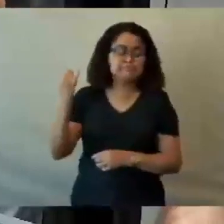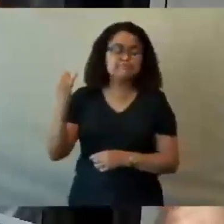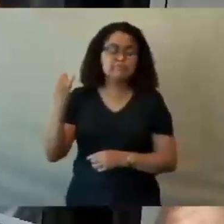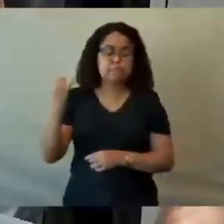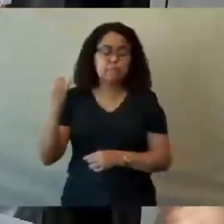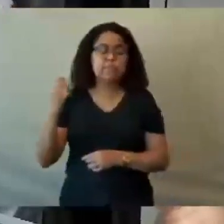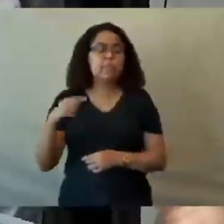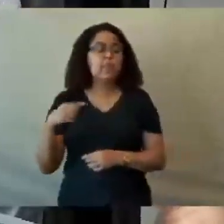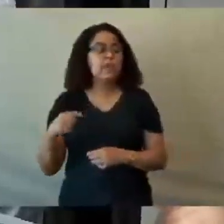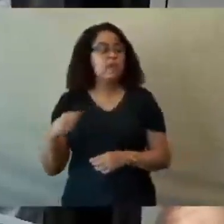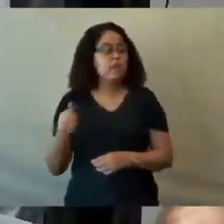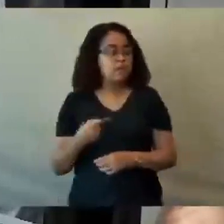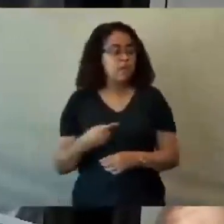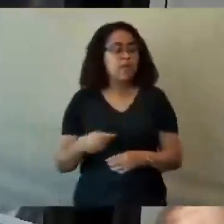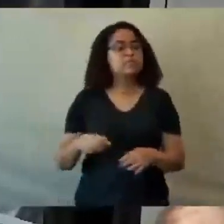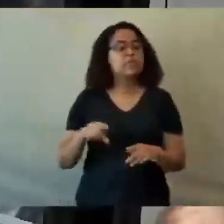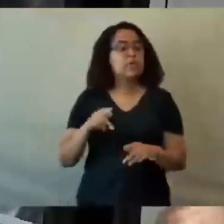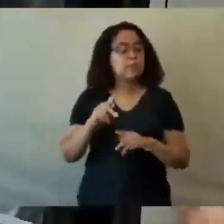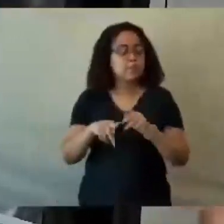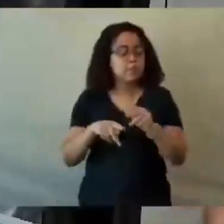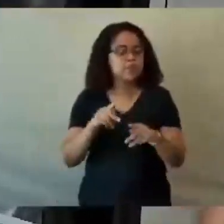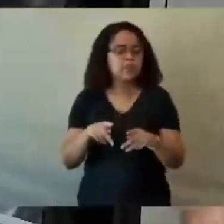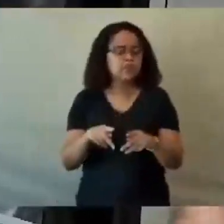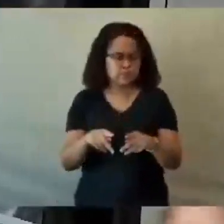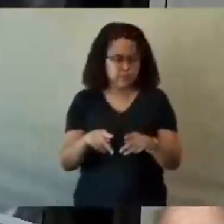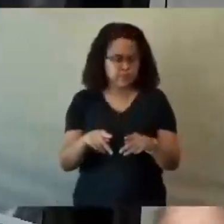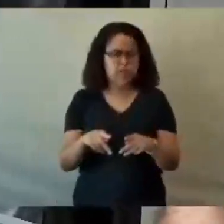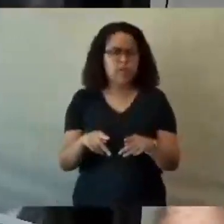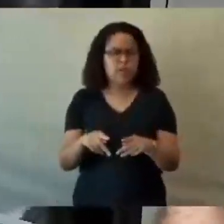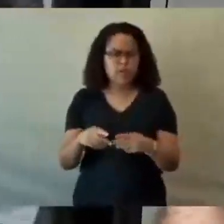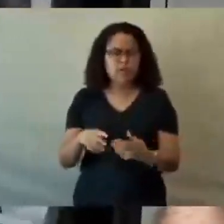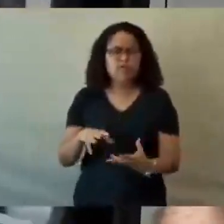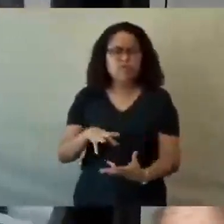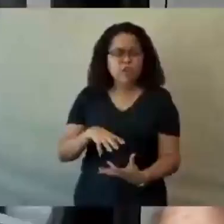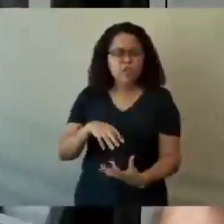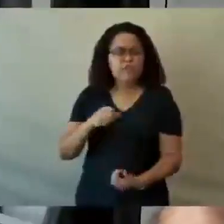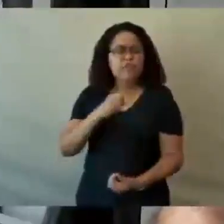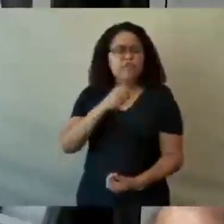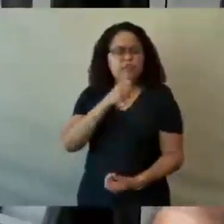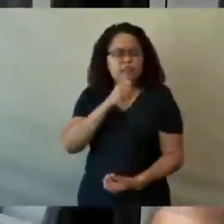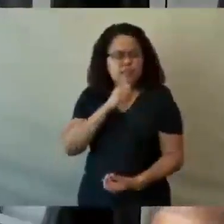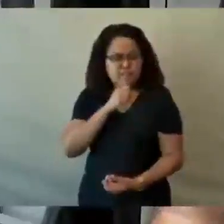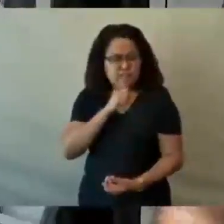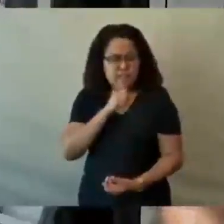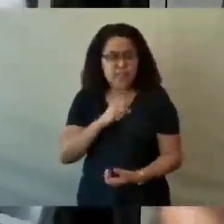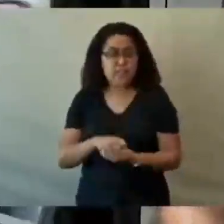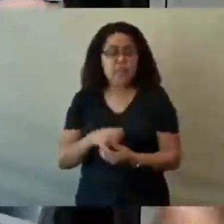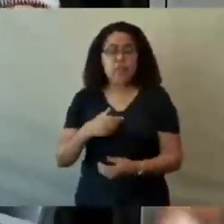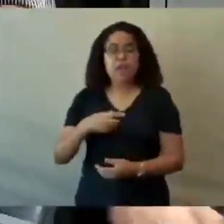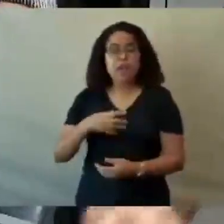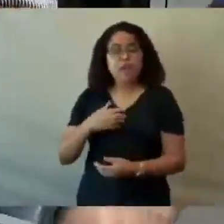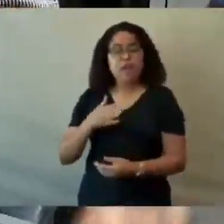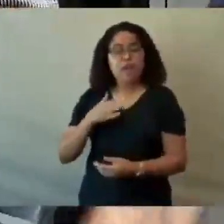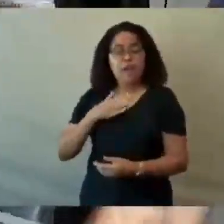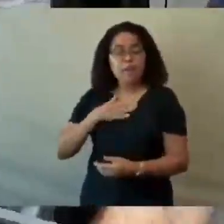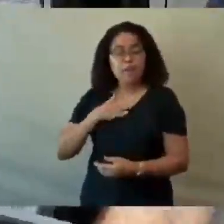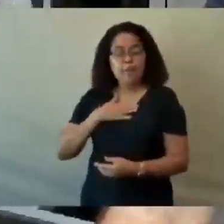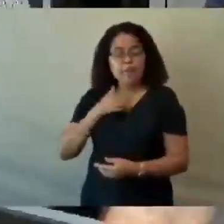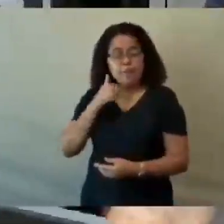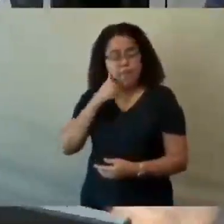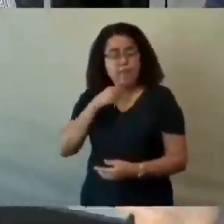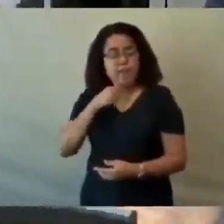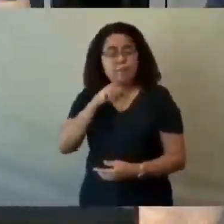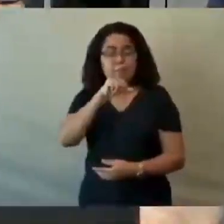tenho a graça de ter na minha casa a minha mãe lá com 84 anos. Nós somos uma família muito grande e ainda, mesmo assim,